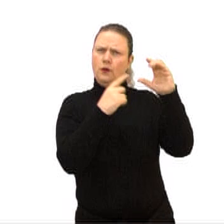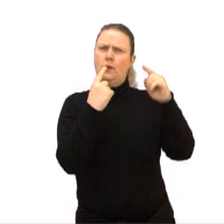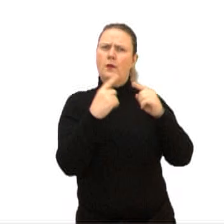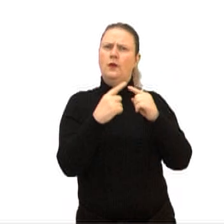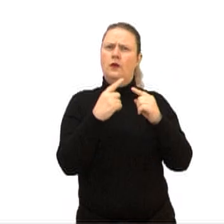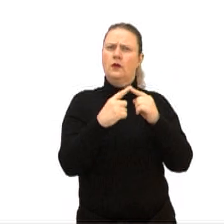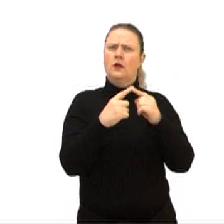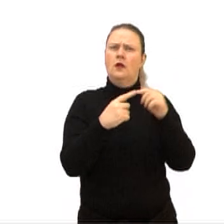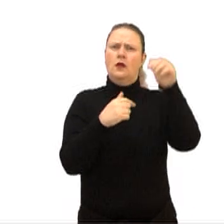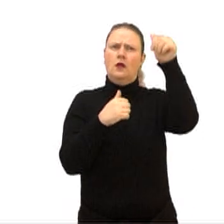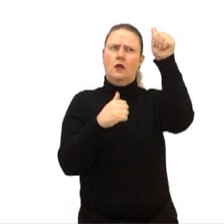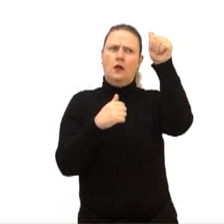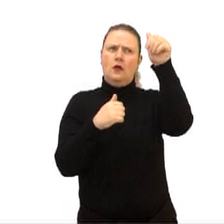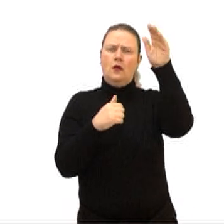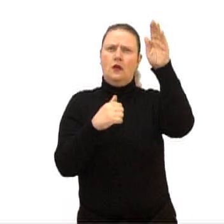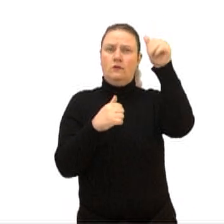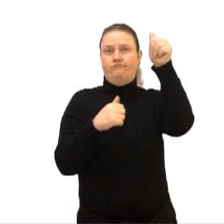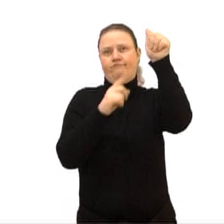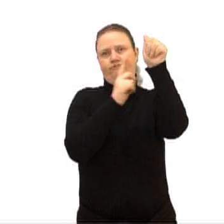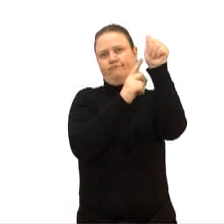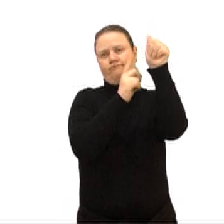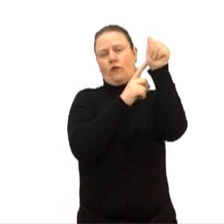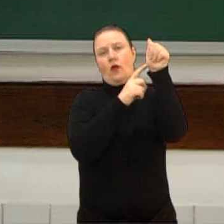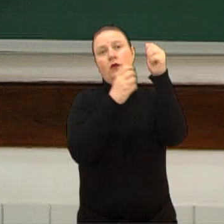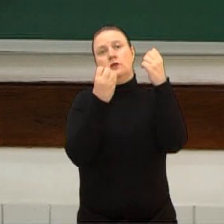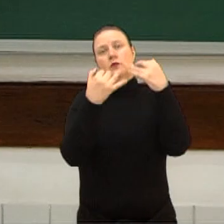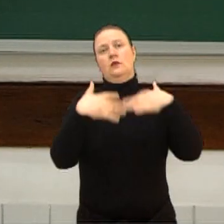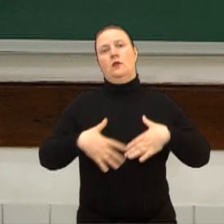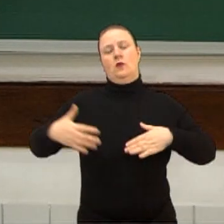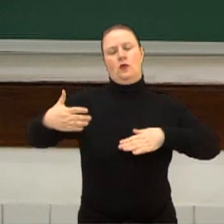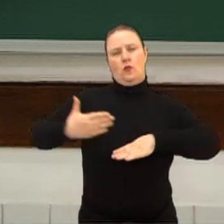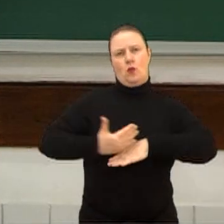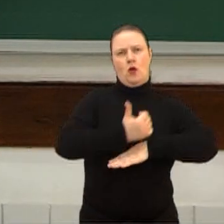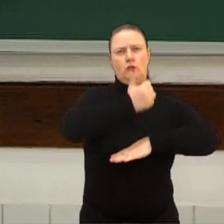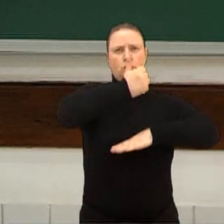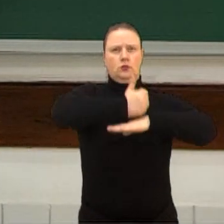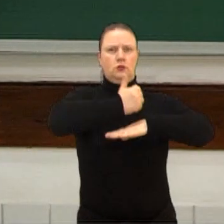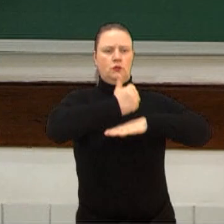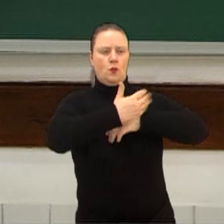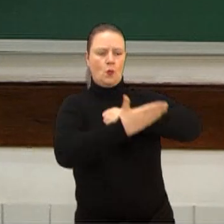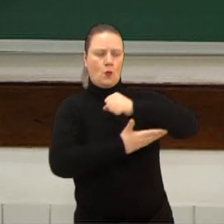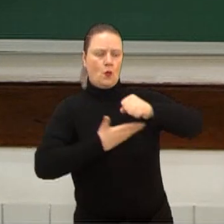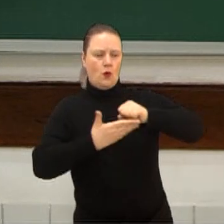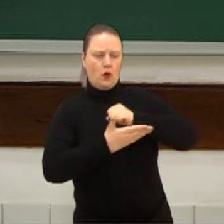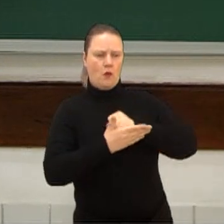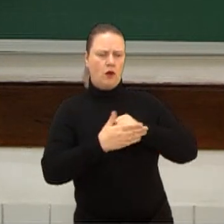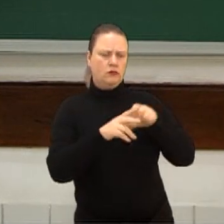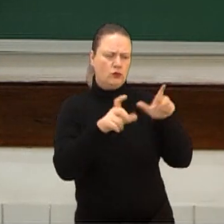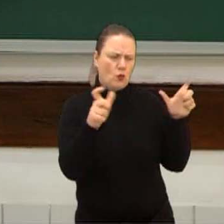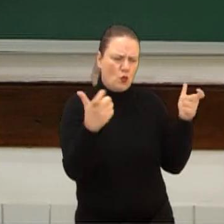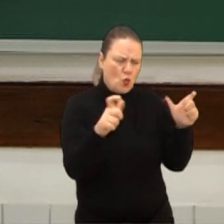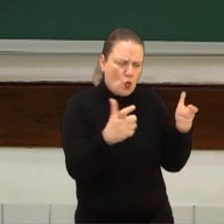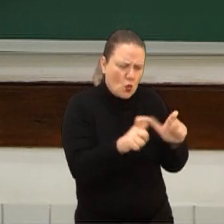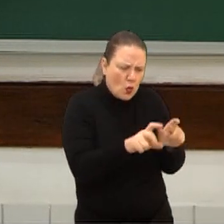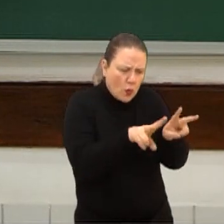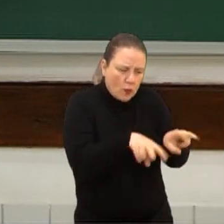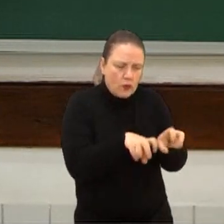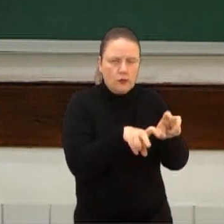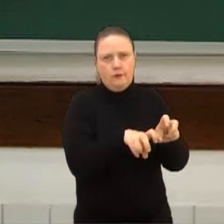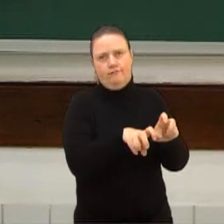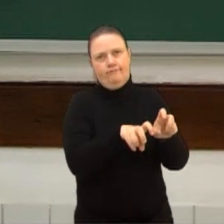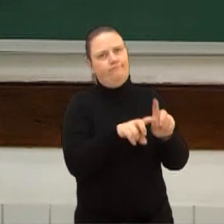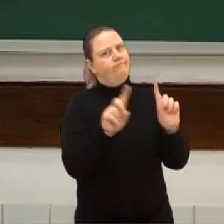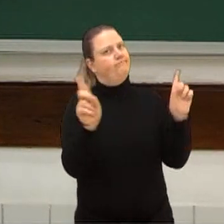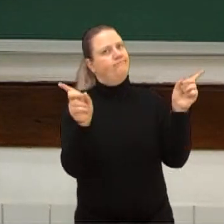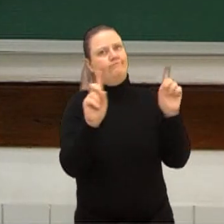são as outras alternativas? Na letra A, diz que a colonização de exploração é baseada na pequena propriedade. A gente já viu no nosso encontro